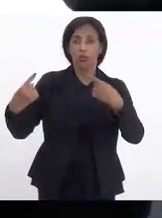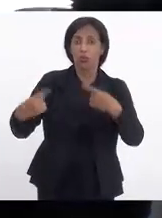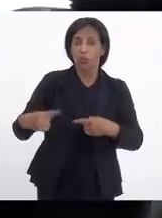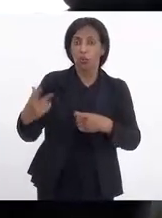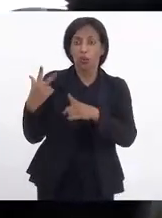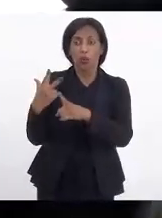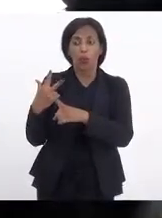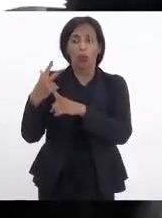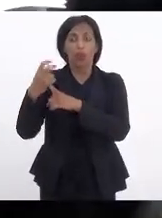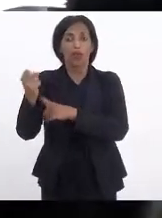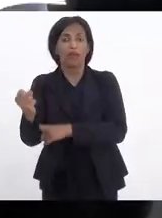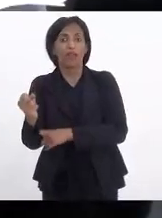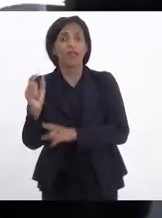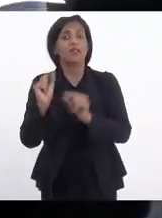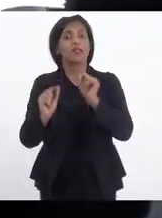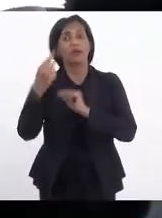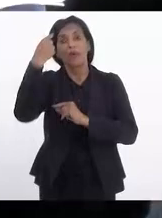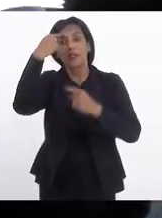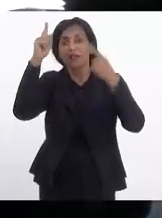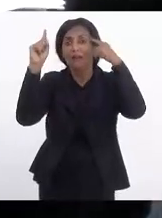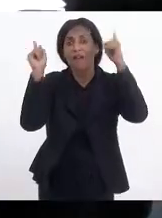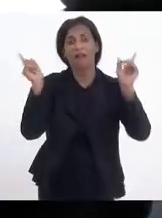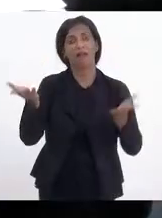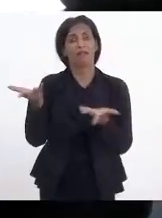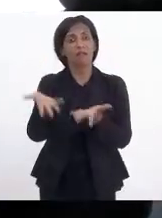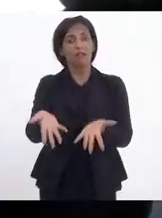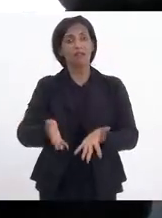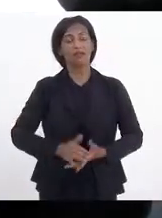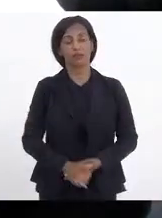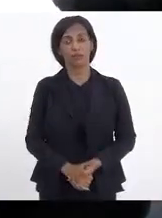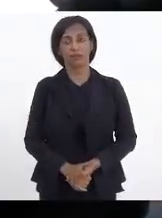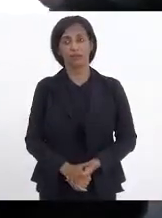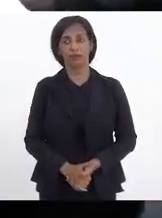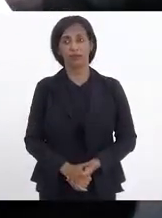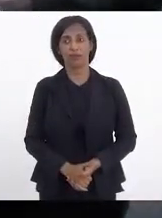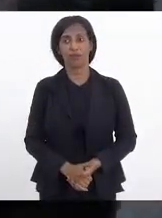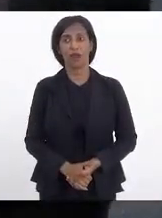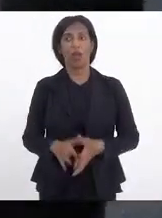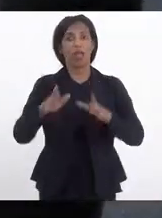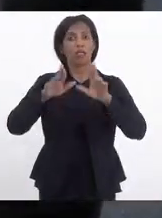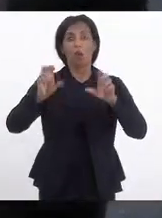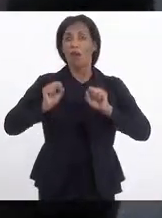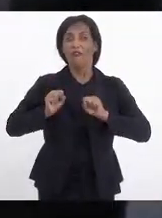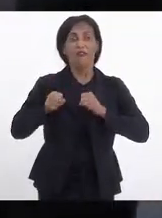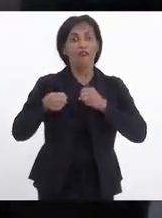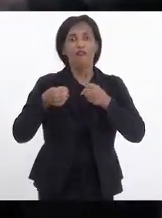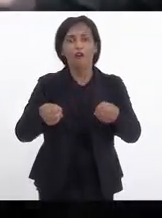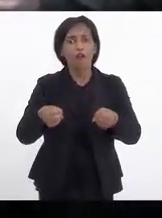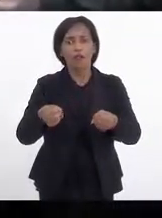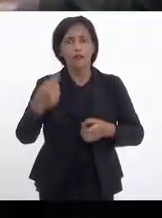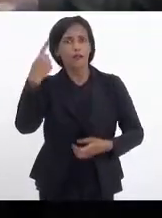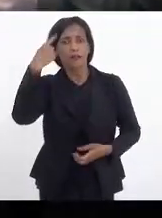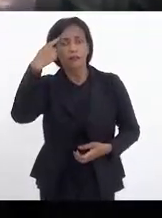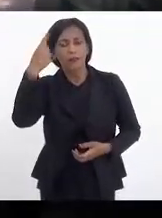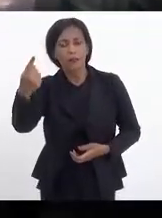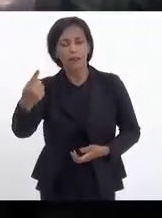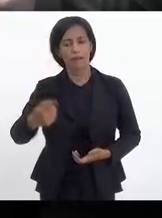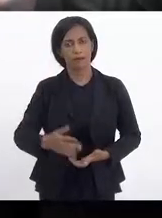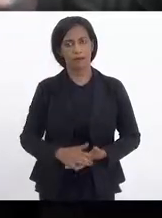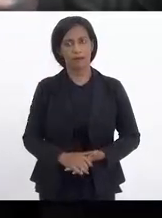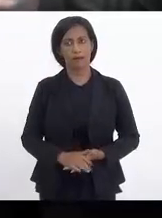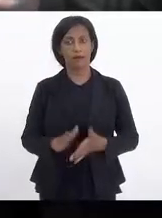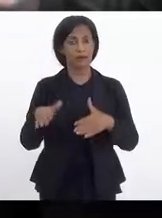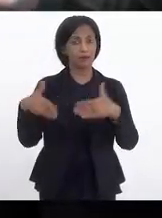que pense são as ideias é isso não é a força são as ideias